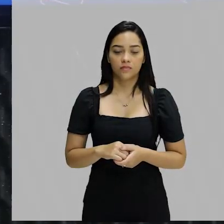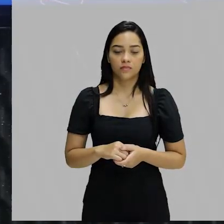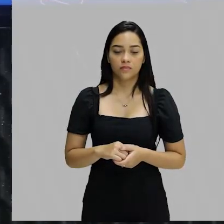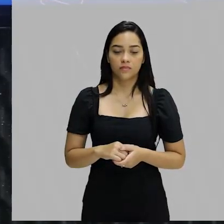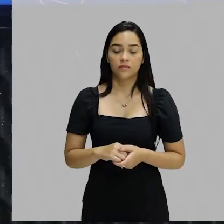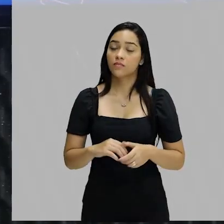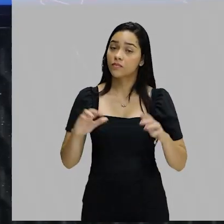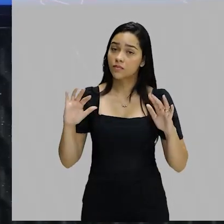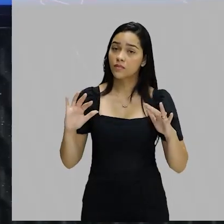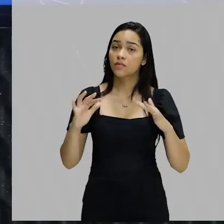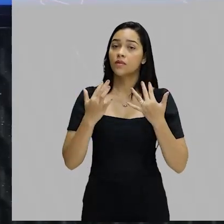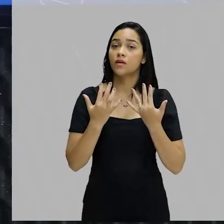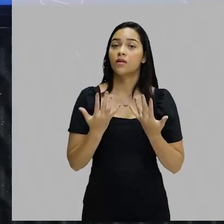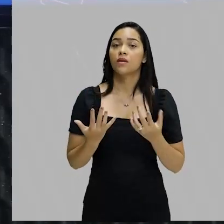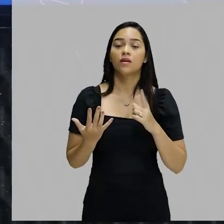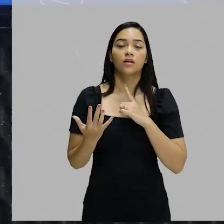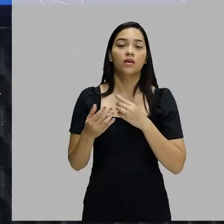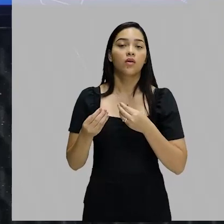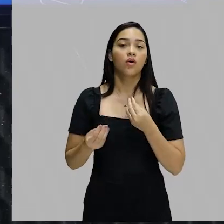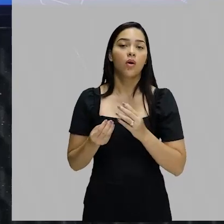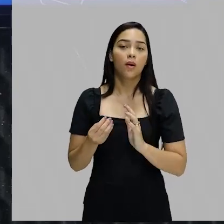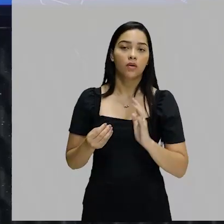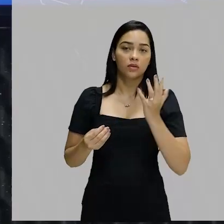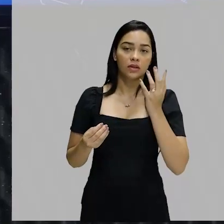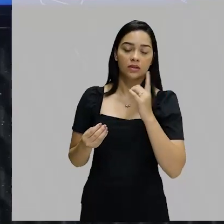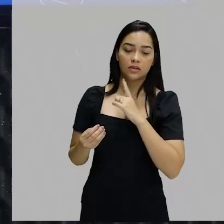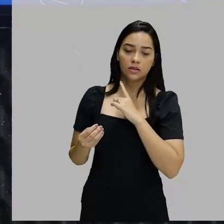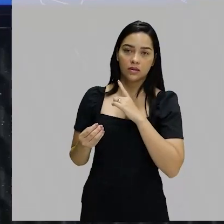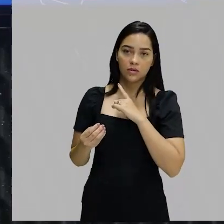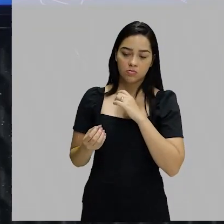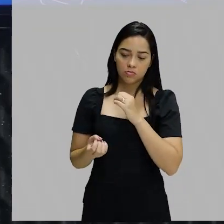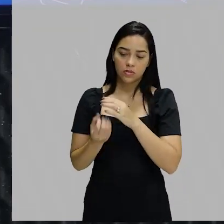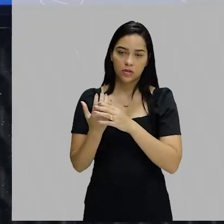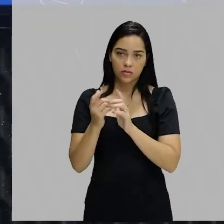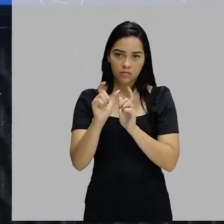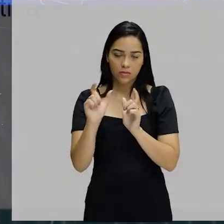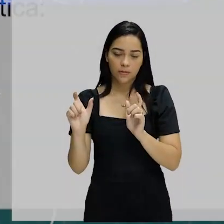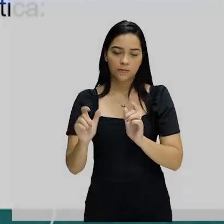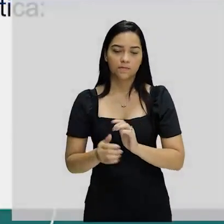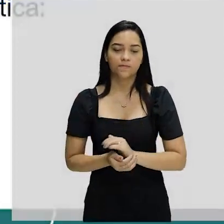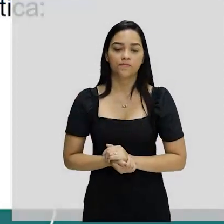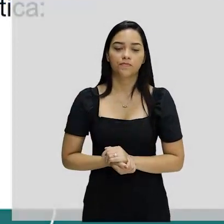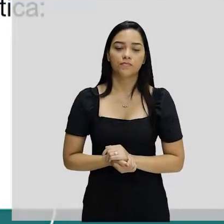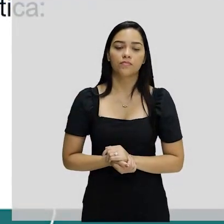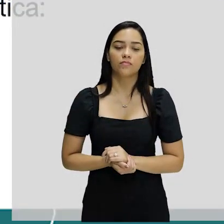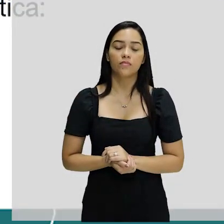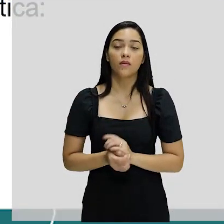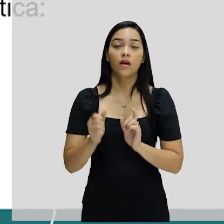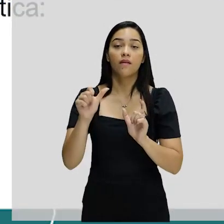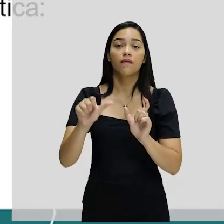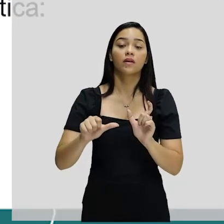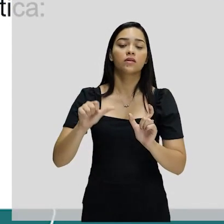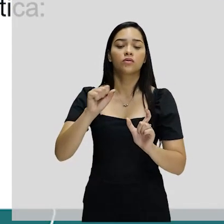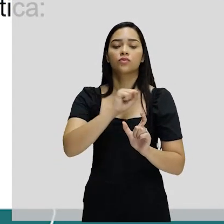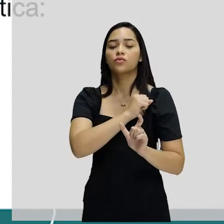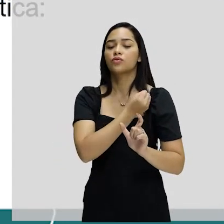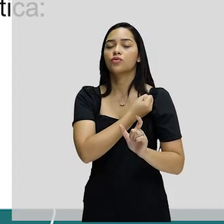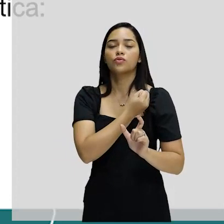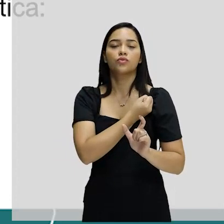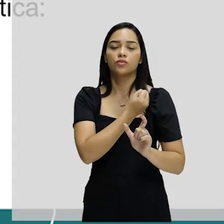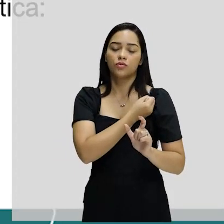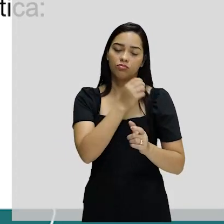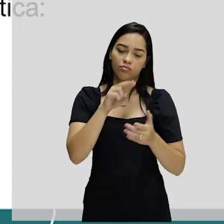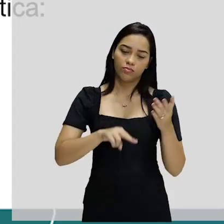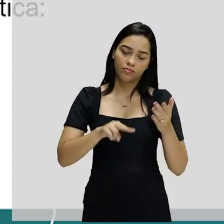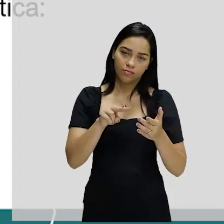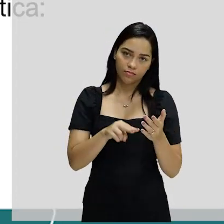fiquem muito atentos aí em como acontece esta formação. Flexão de número. A flexão substantiva